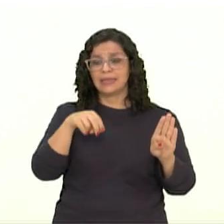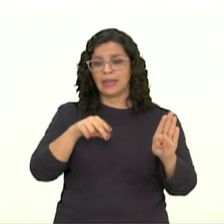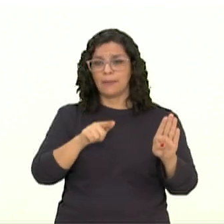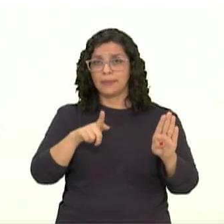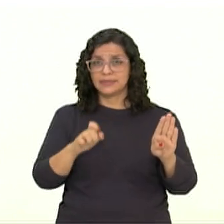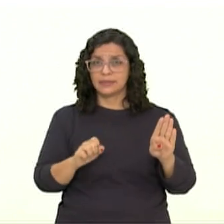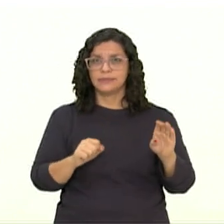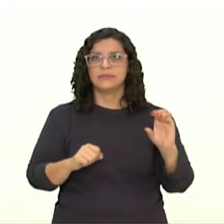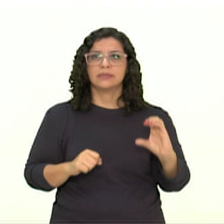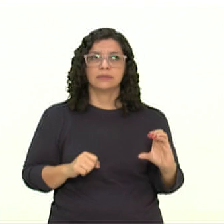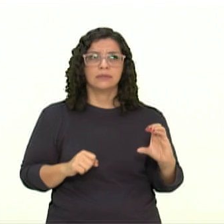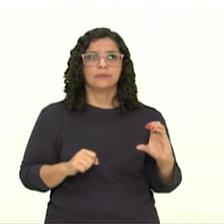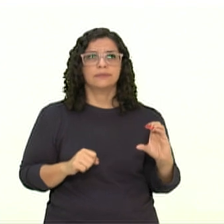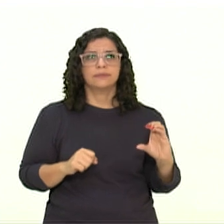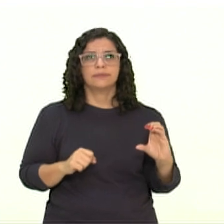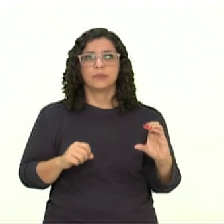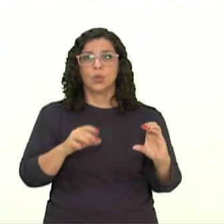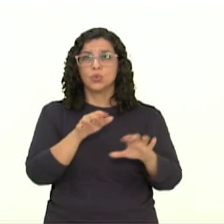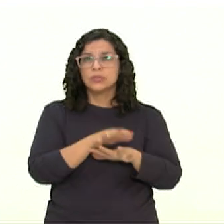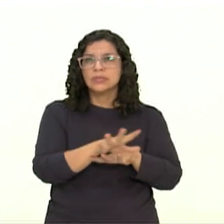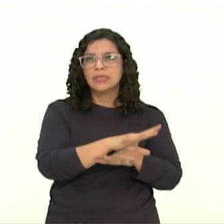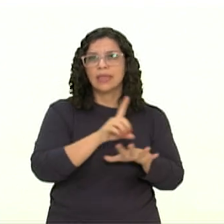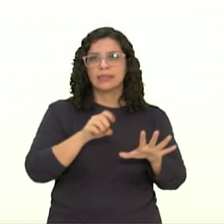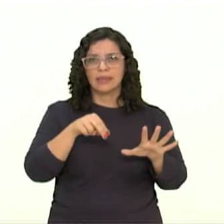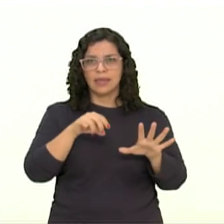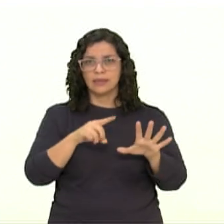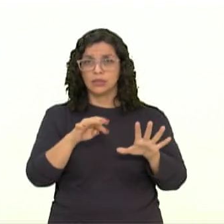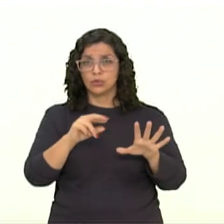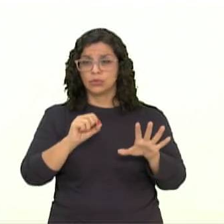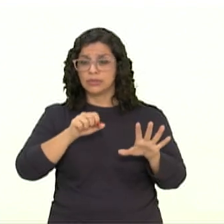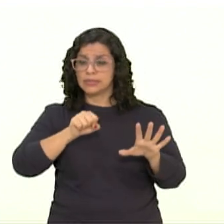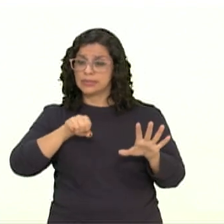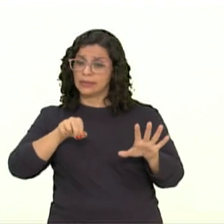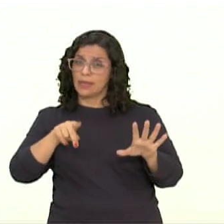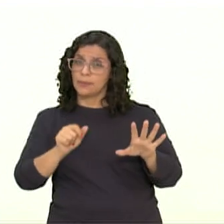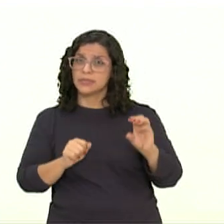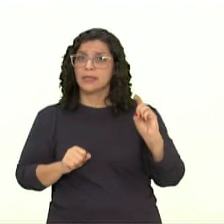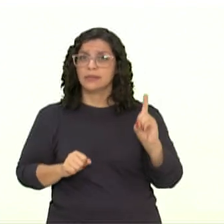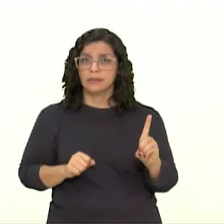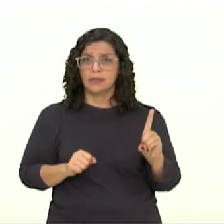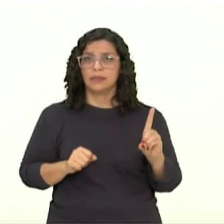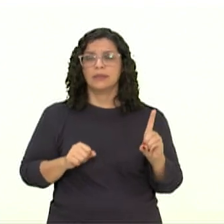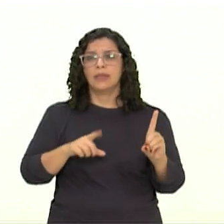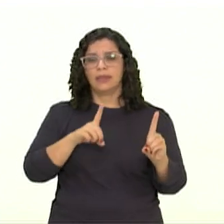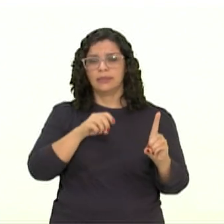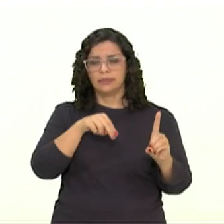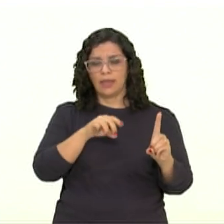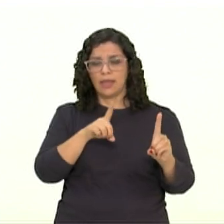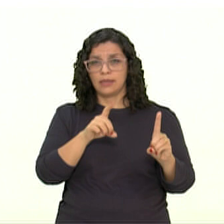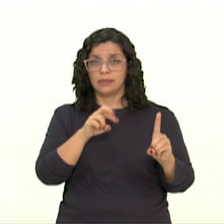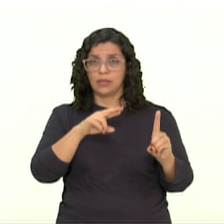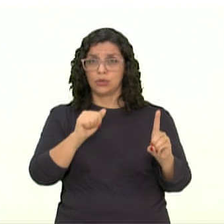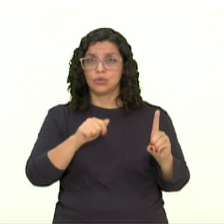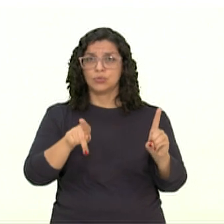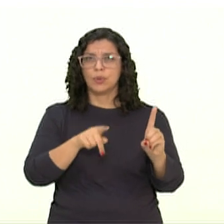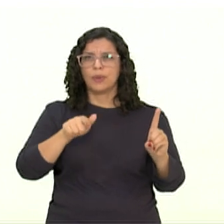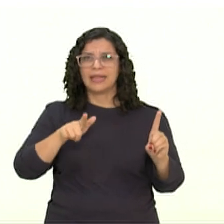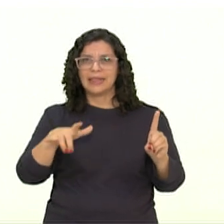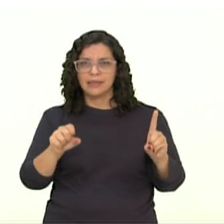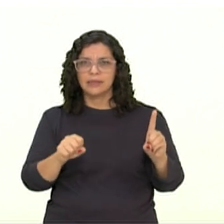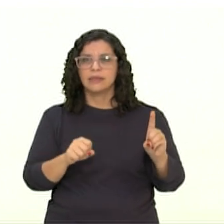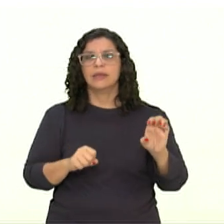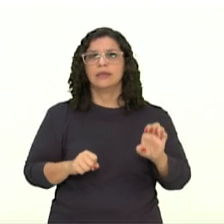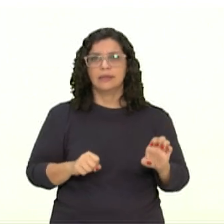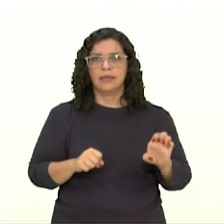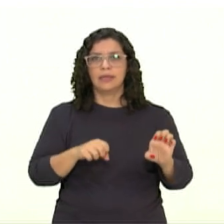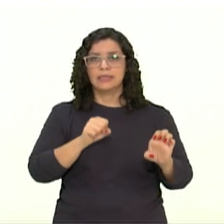sinapses. Letra C, os dendritos e as sinapses. Letra D, os dendritos e as células da glia. E